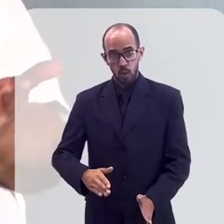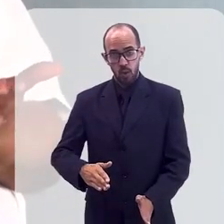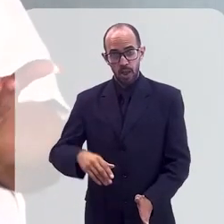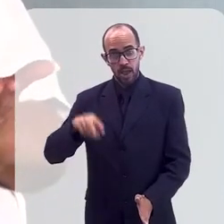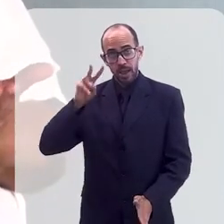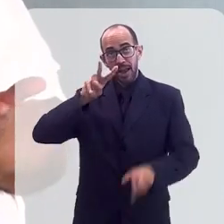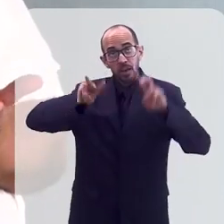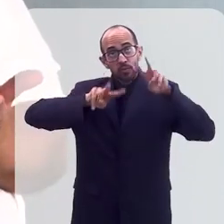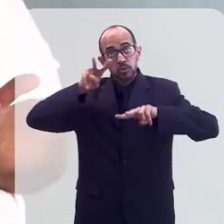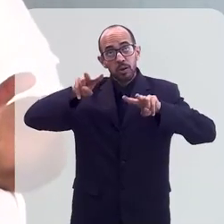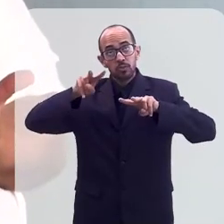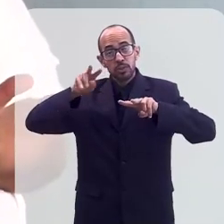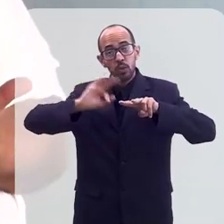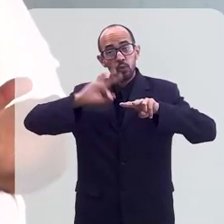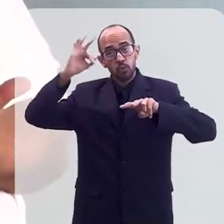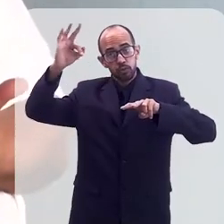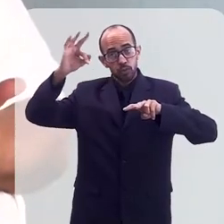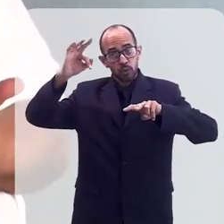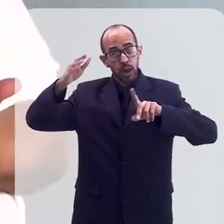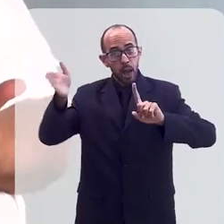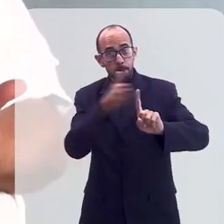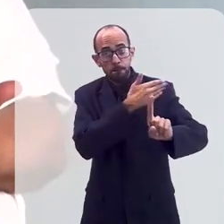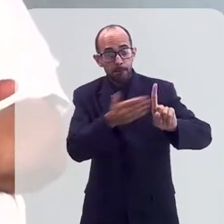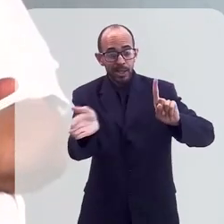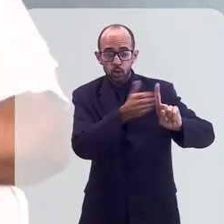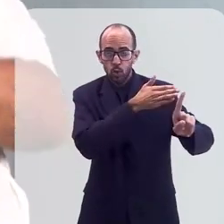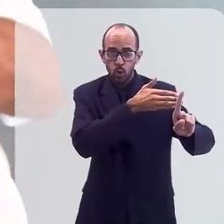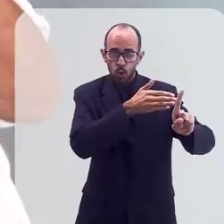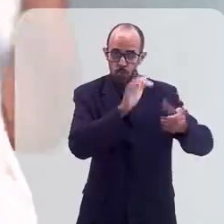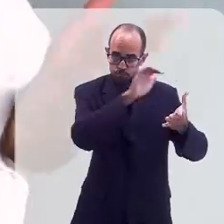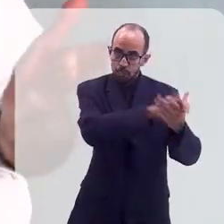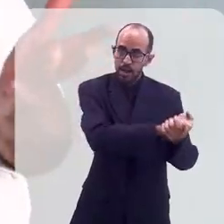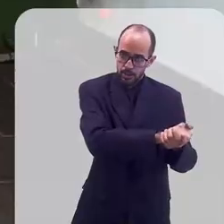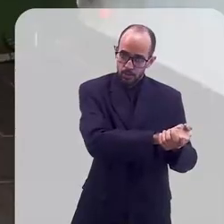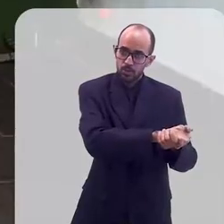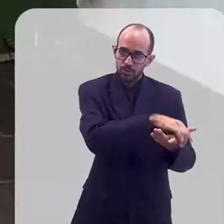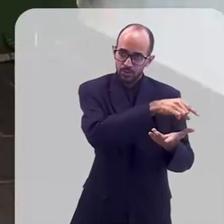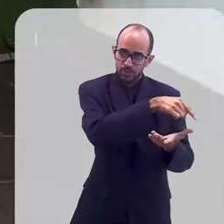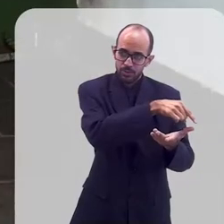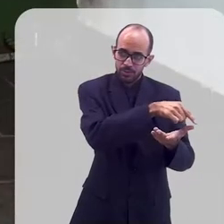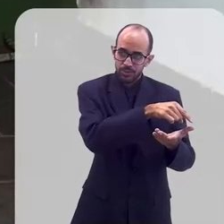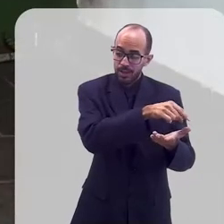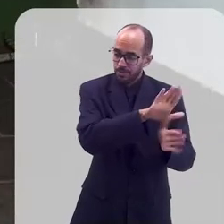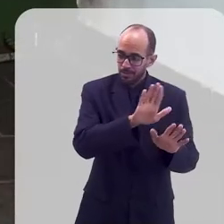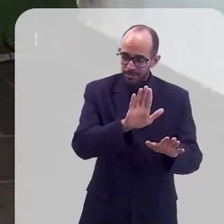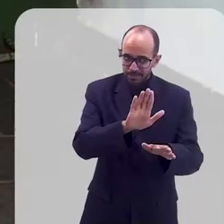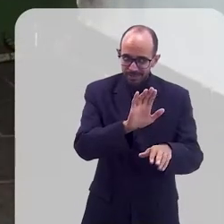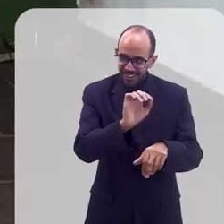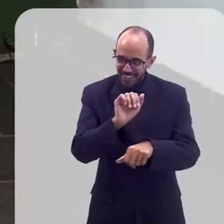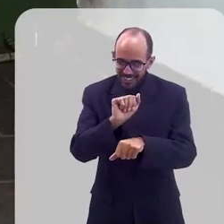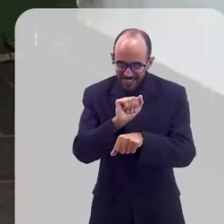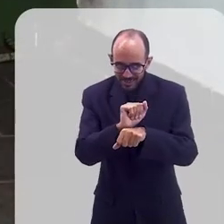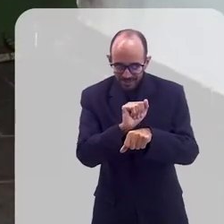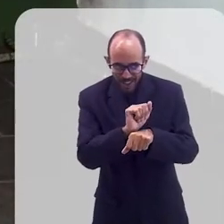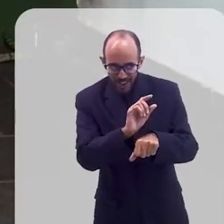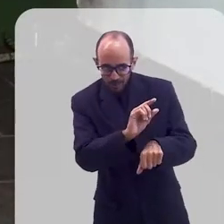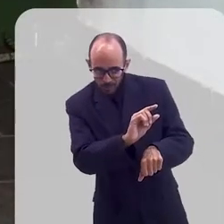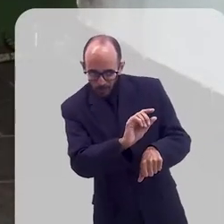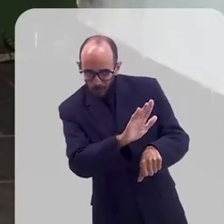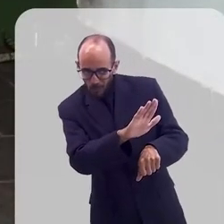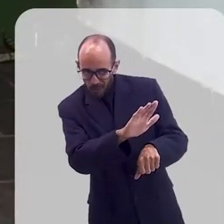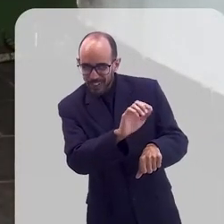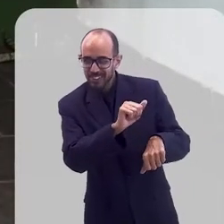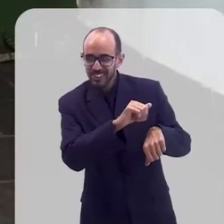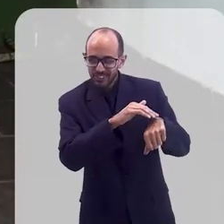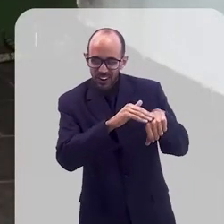lá atrás, que sofreu machismo, que apanhou, enfim. Ah, mas lutou. Não fala agora não. Quero falar muito